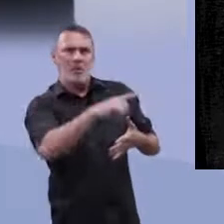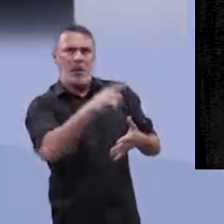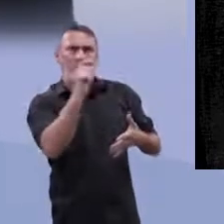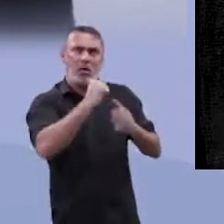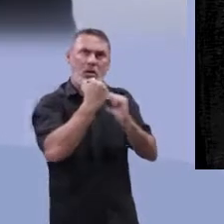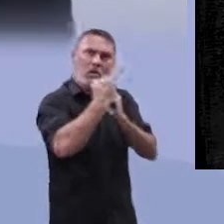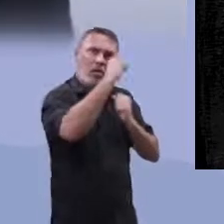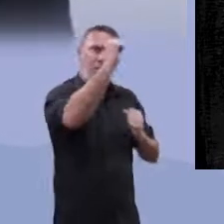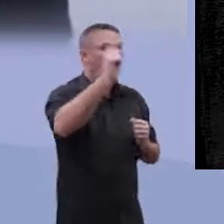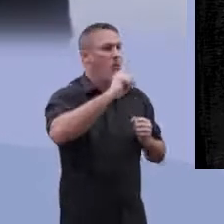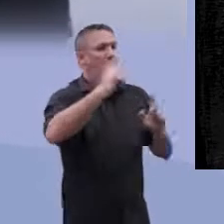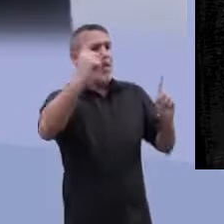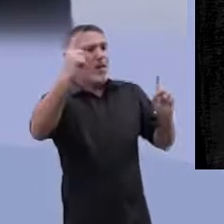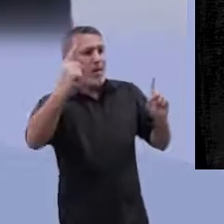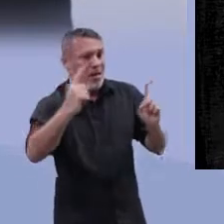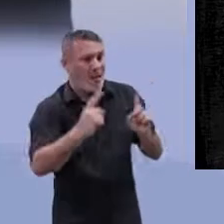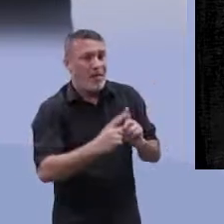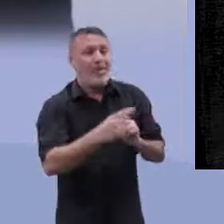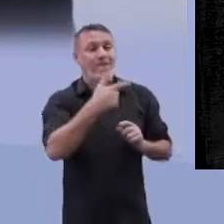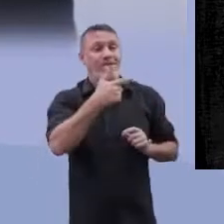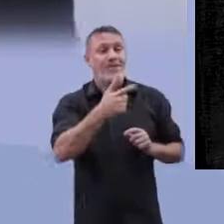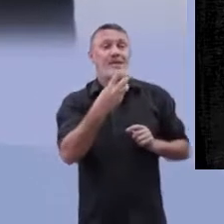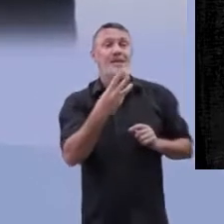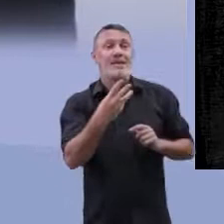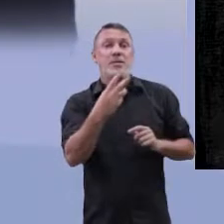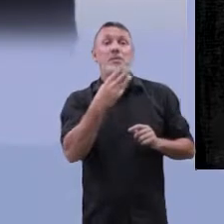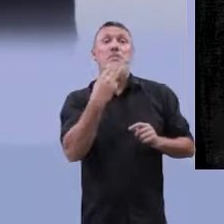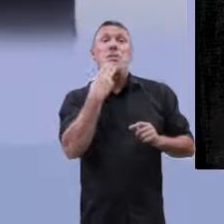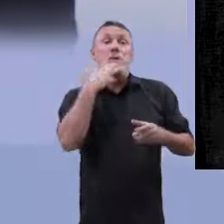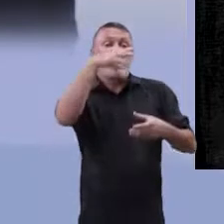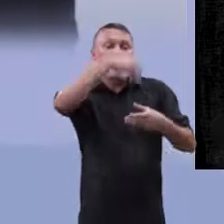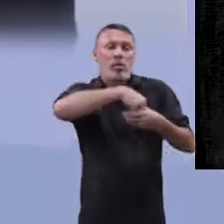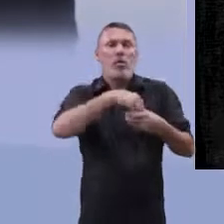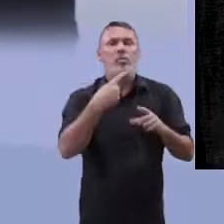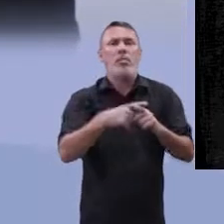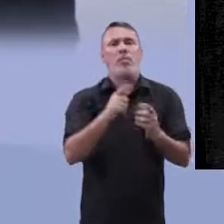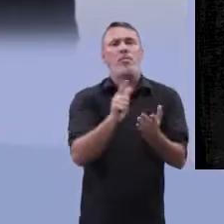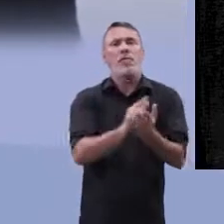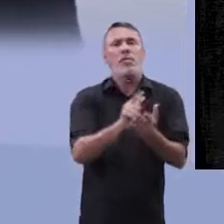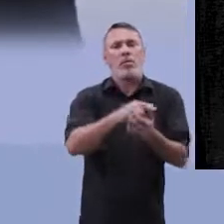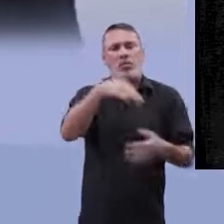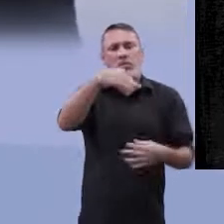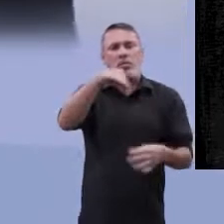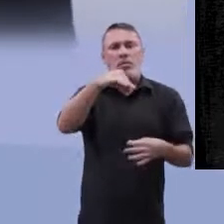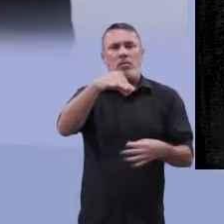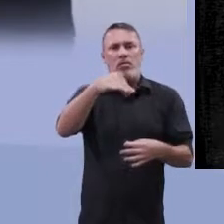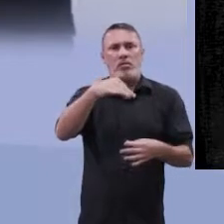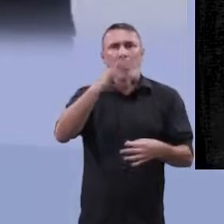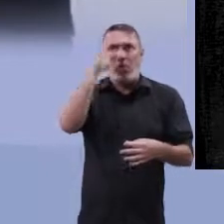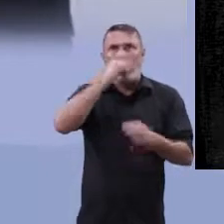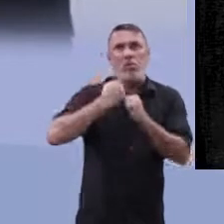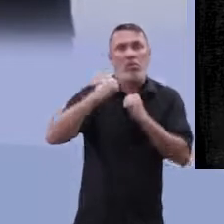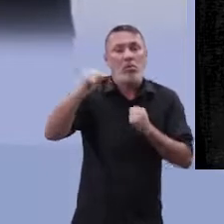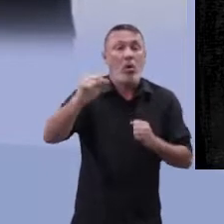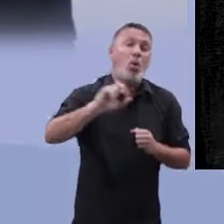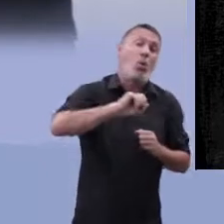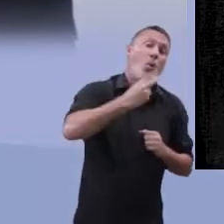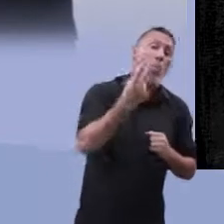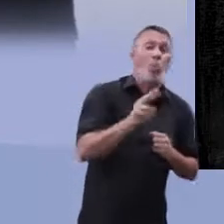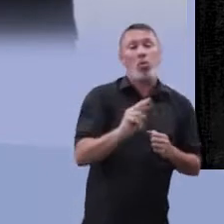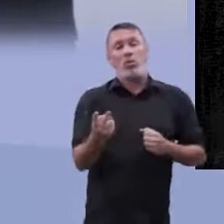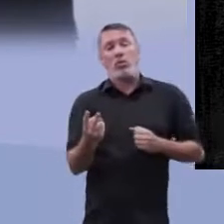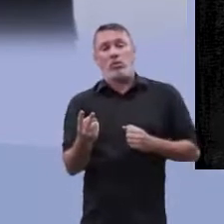para vocês, eu tenho que reduzir 25 milhões de vezes para o Brasil caber numa folha de papel. Pegou a